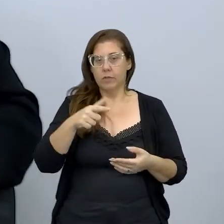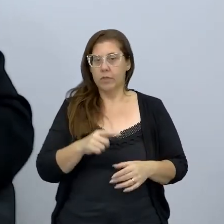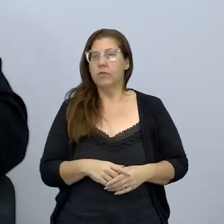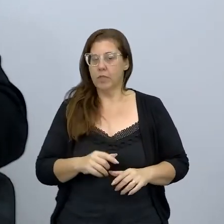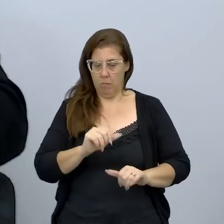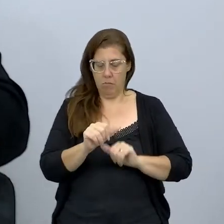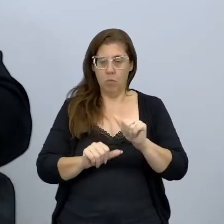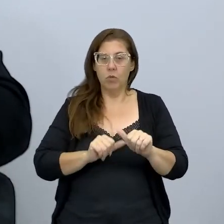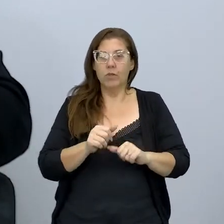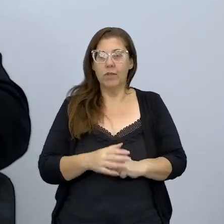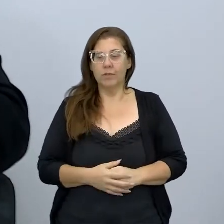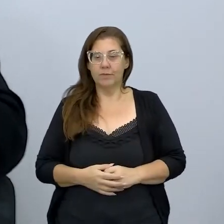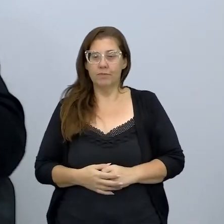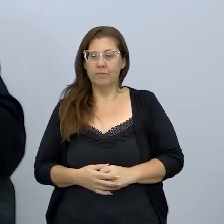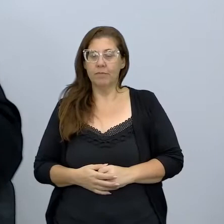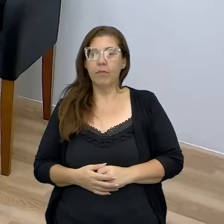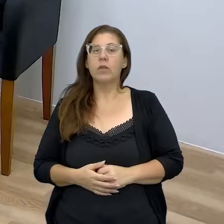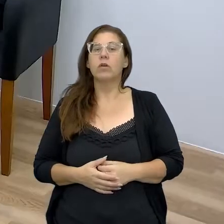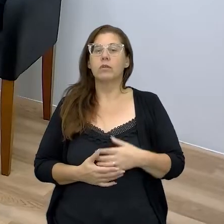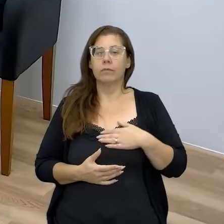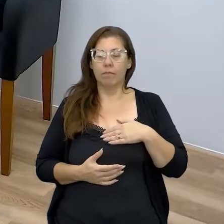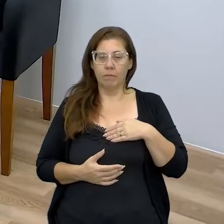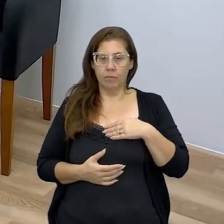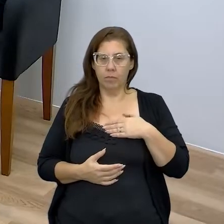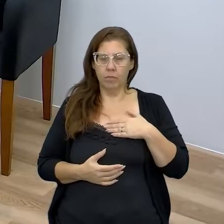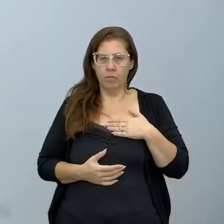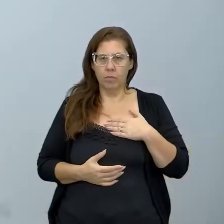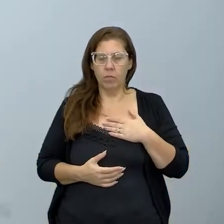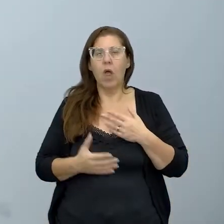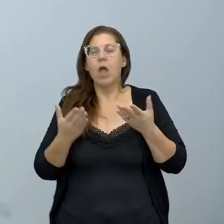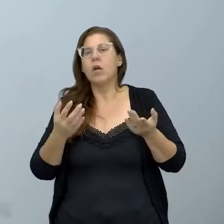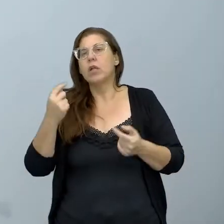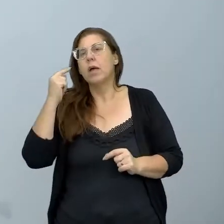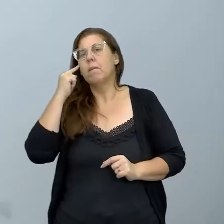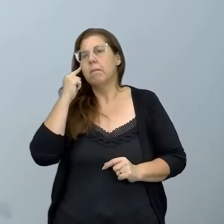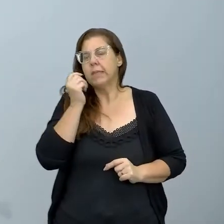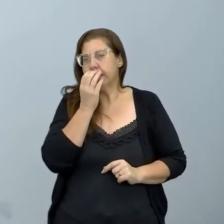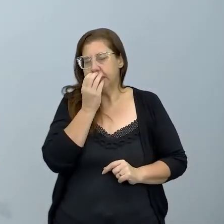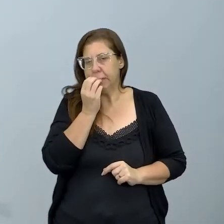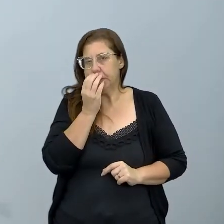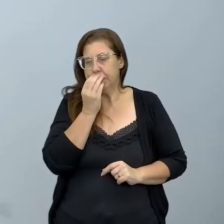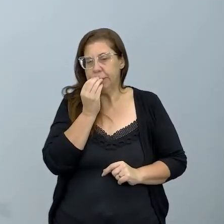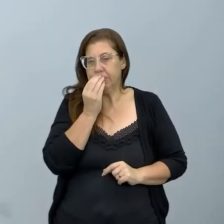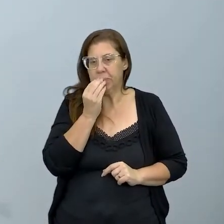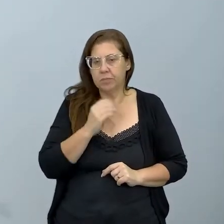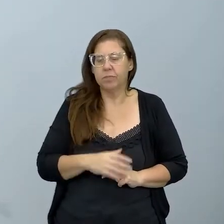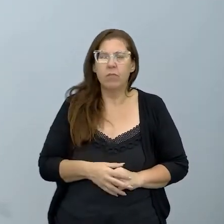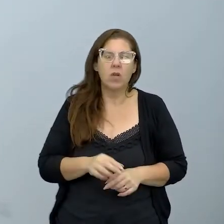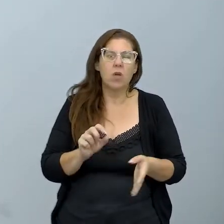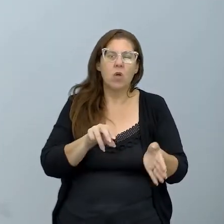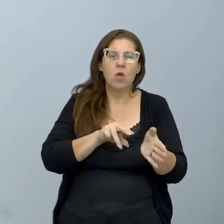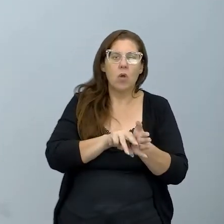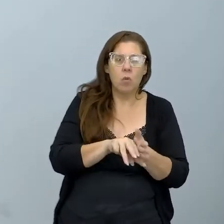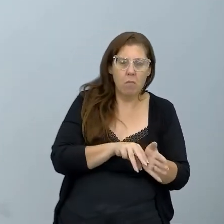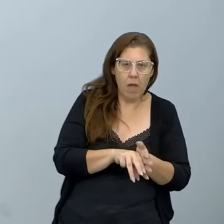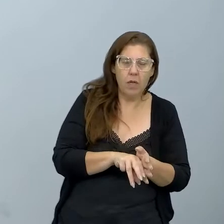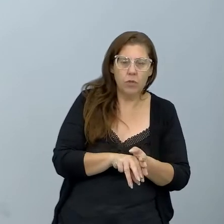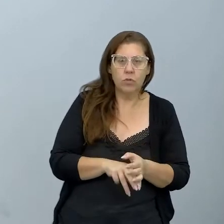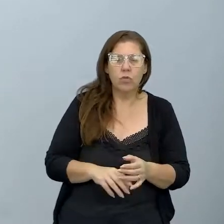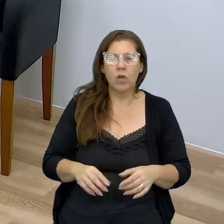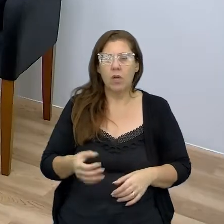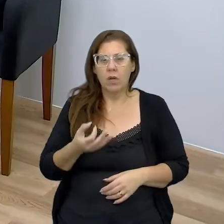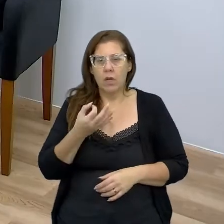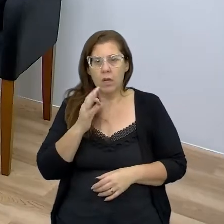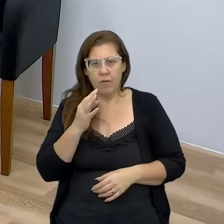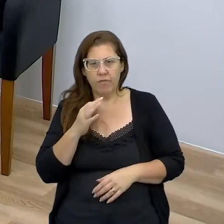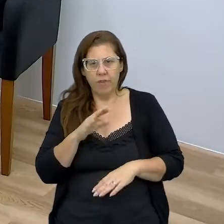daqui mudados. Eu tô esperando. Sim, começar a olhar a etiqueta, né? Sim. Isso. Agora, eu tava pensando numa coisa aqui. A metodologia World Café... Tá